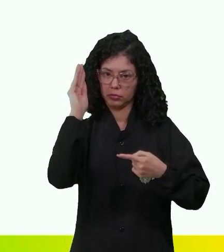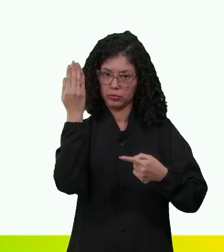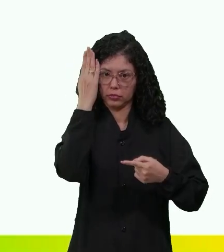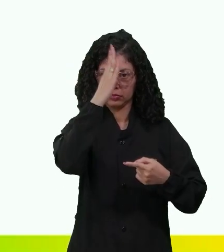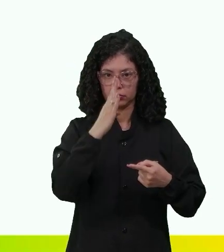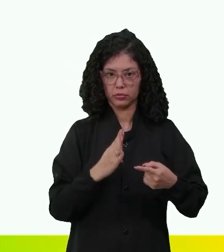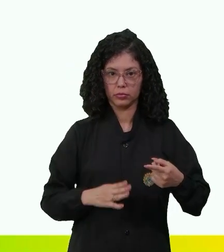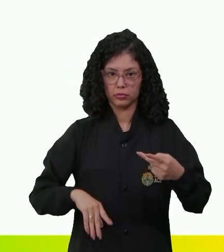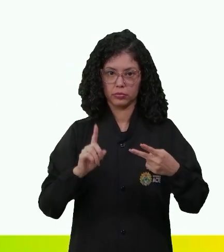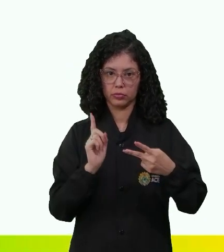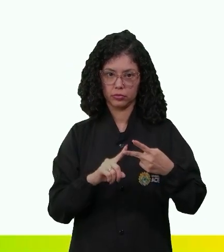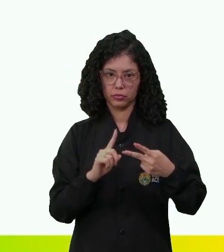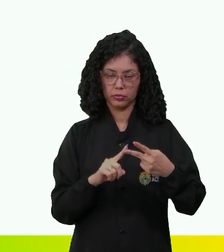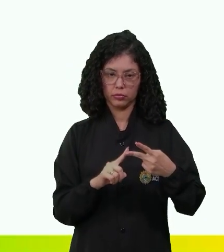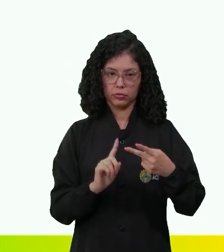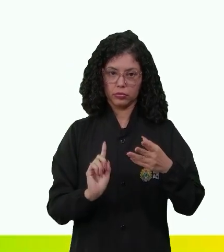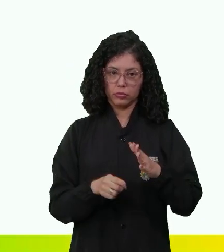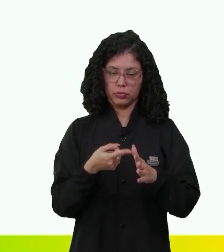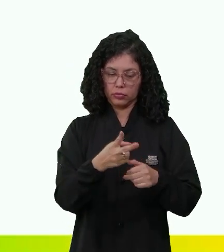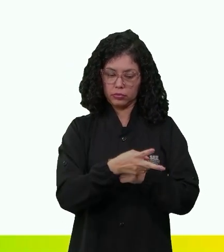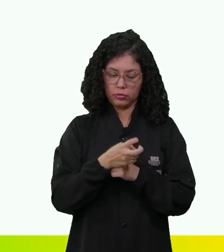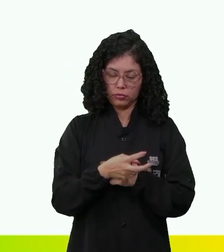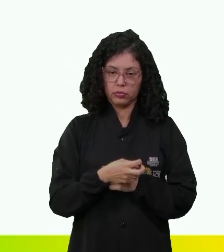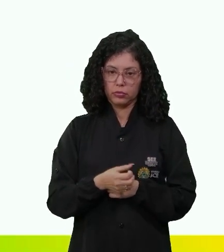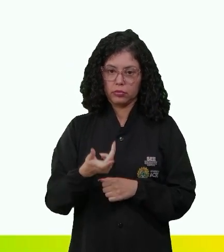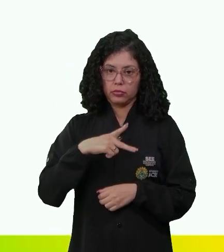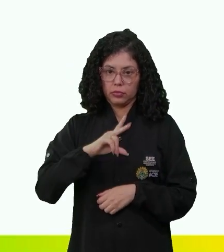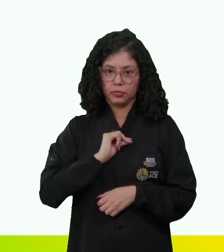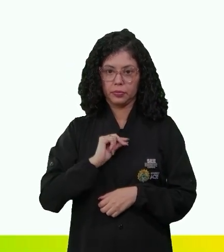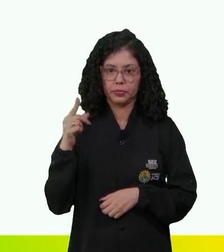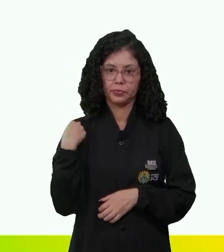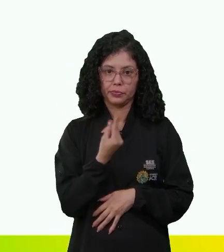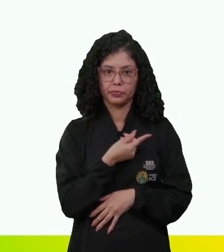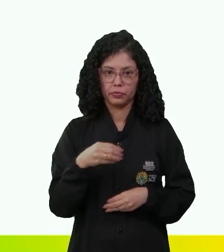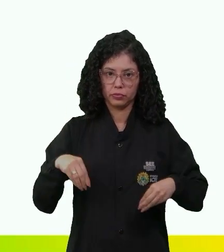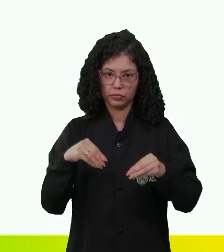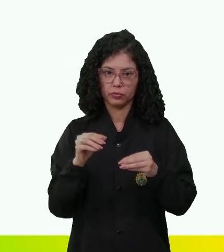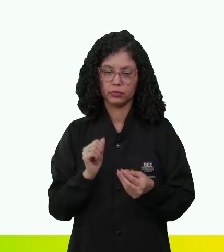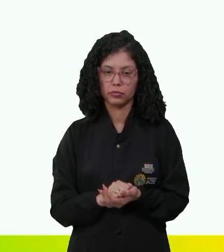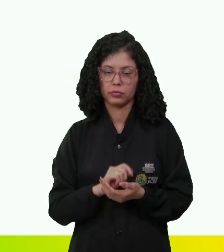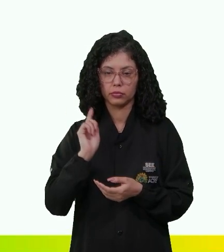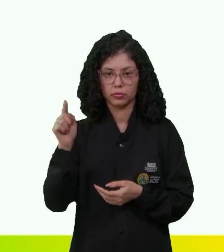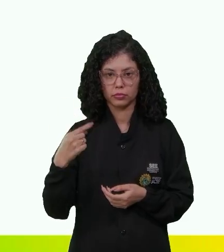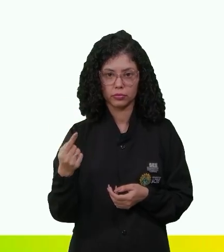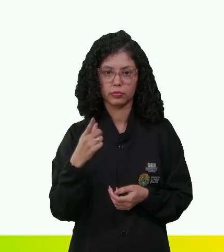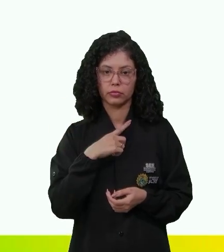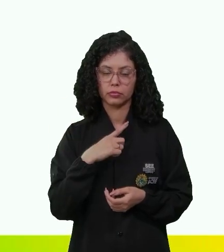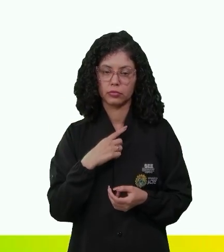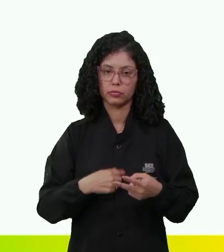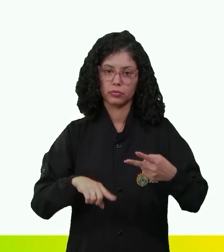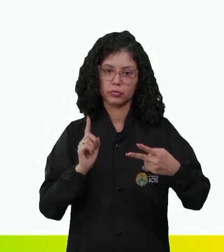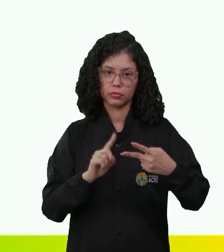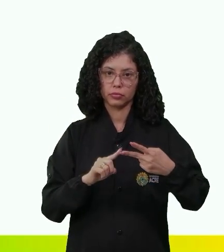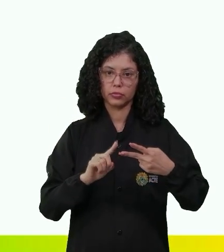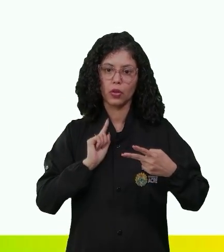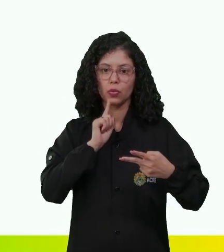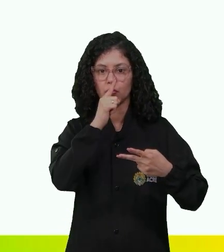pau-brasil, foi o primeiro produto explorado por Portugal no nosso território. Depois nós tivemos